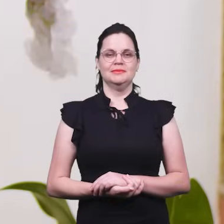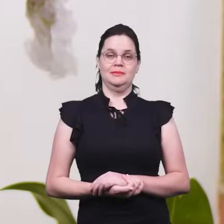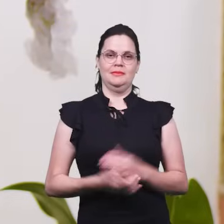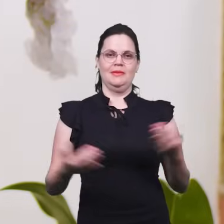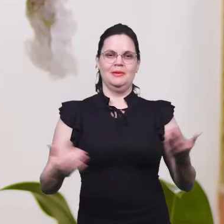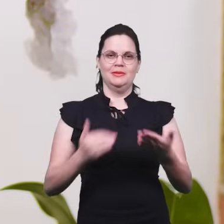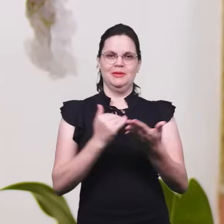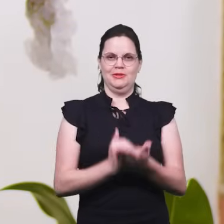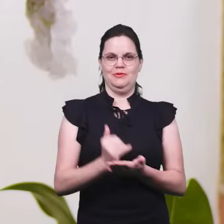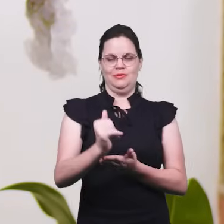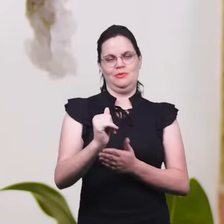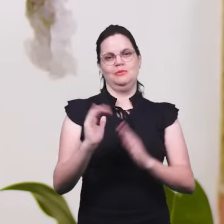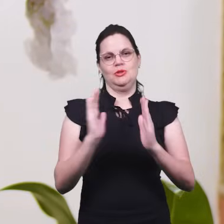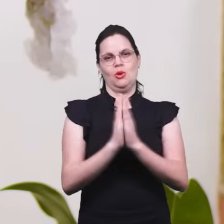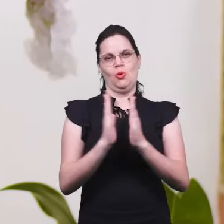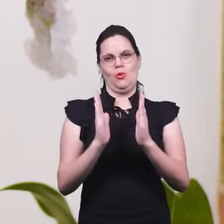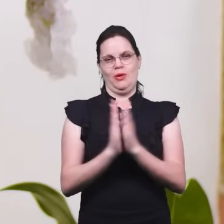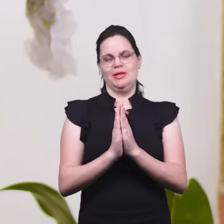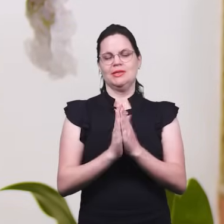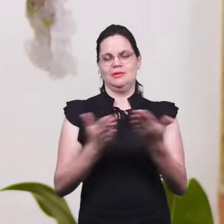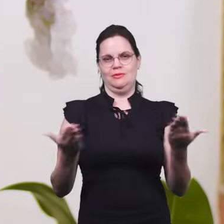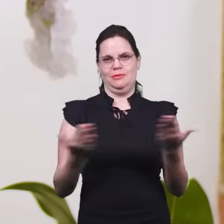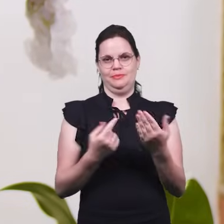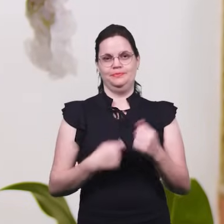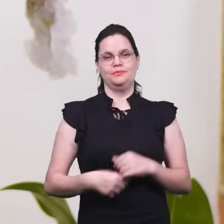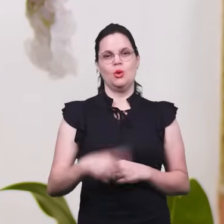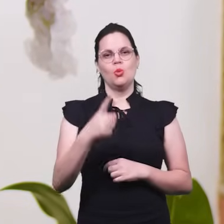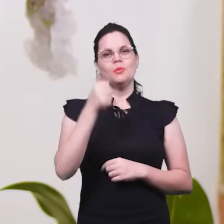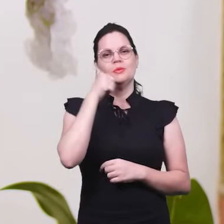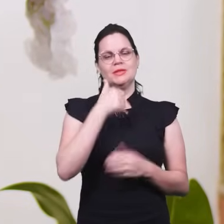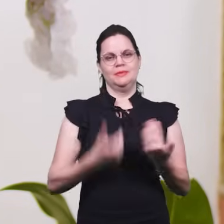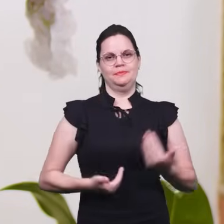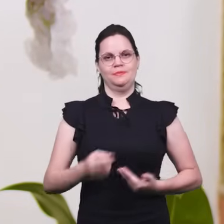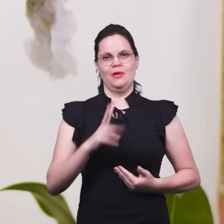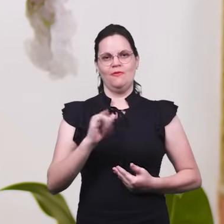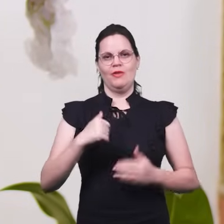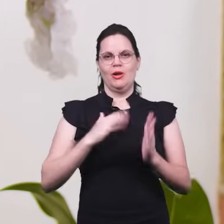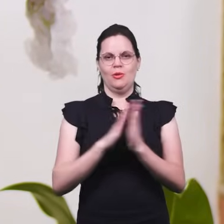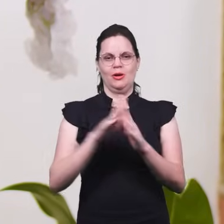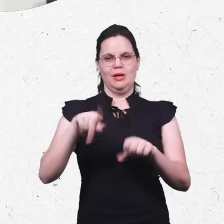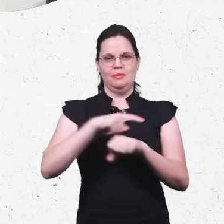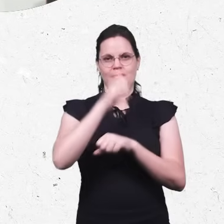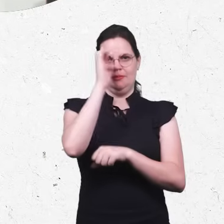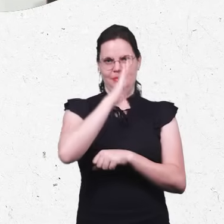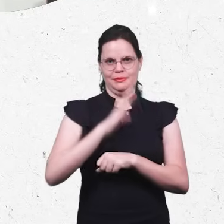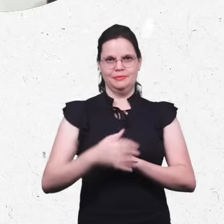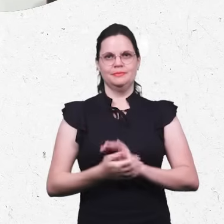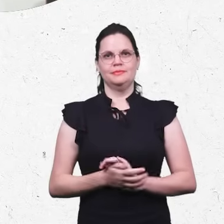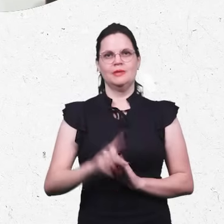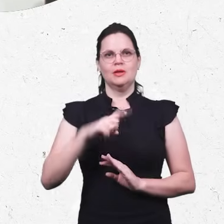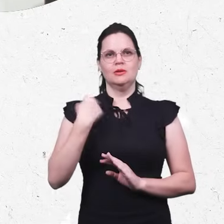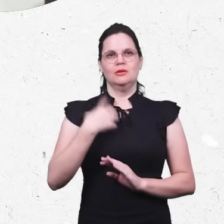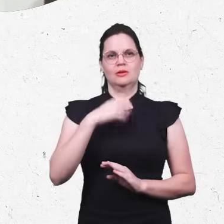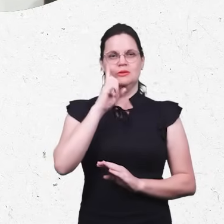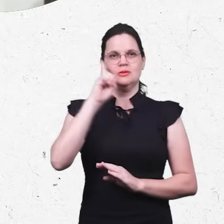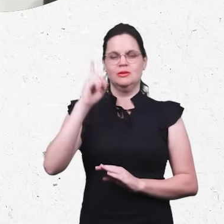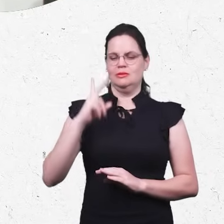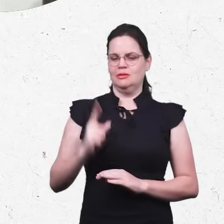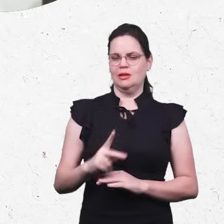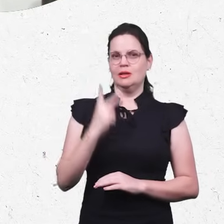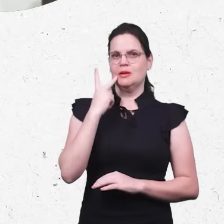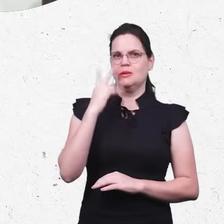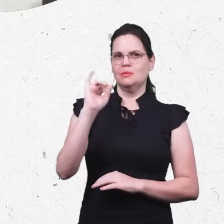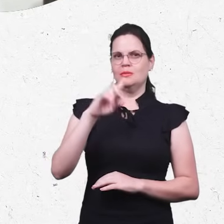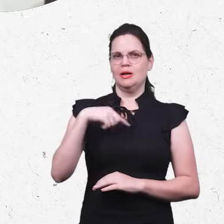Vamos dar início ao nosso período de intercessão. Uma irmã pode estar orando pela nossa pátria. Nosso Deus e eterno Pai, nós oramos